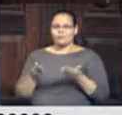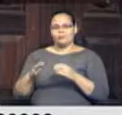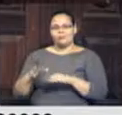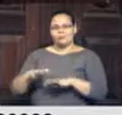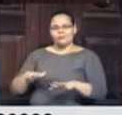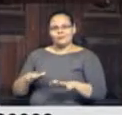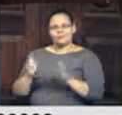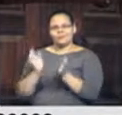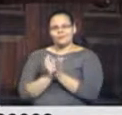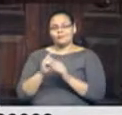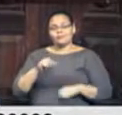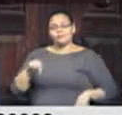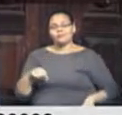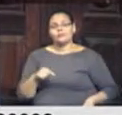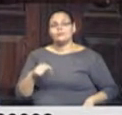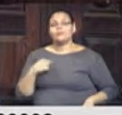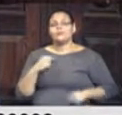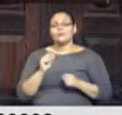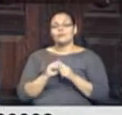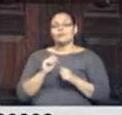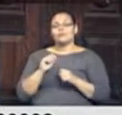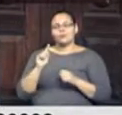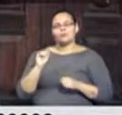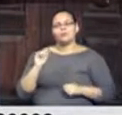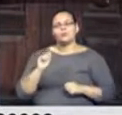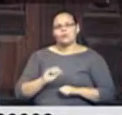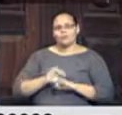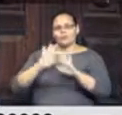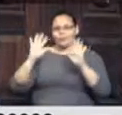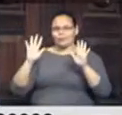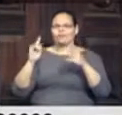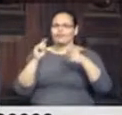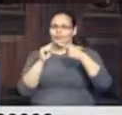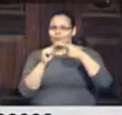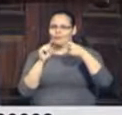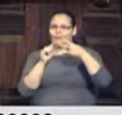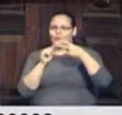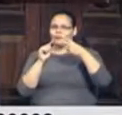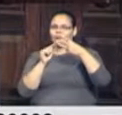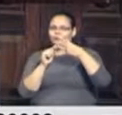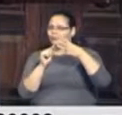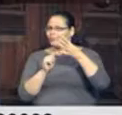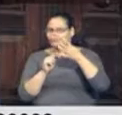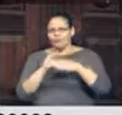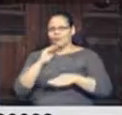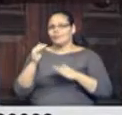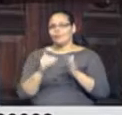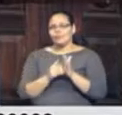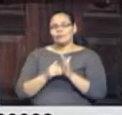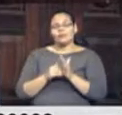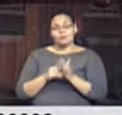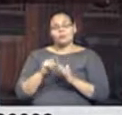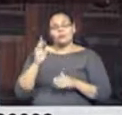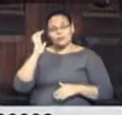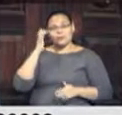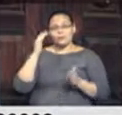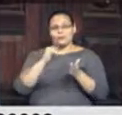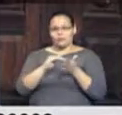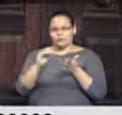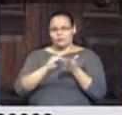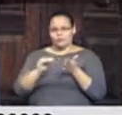audiência, deputada presidente, foi esclarecer ponto a ponto. Acho que o